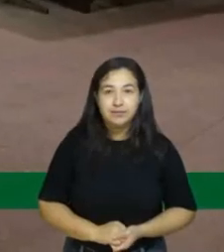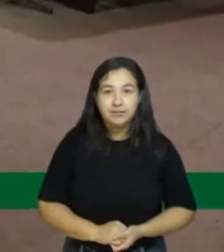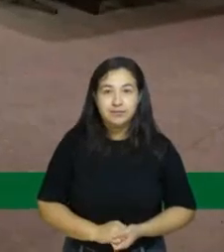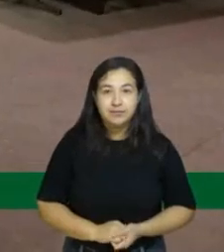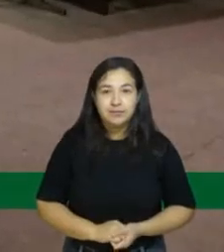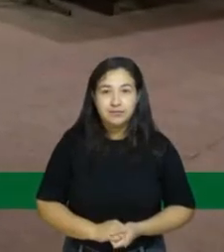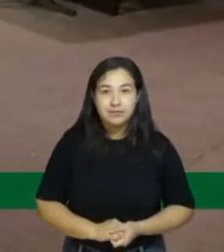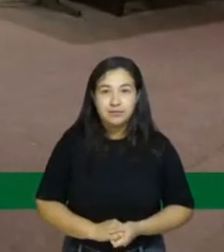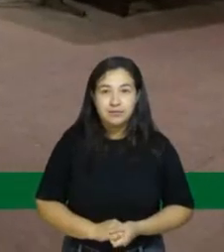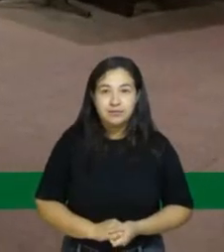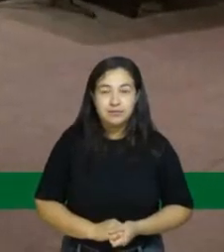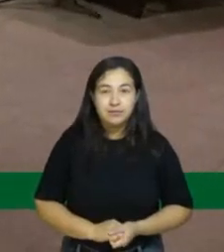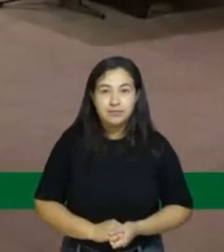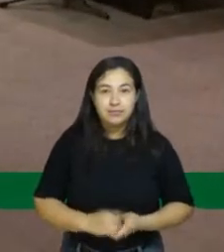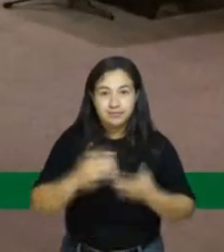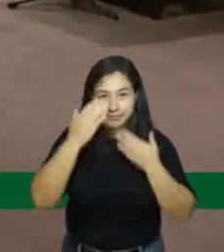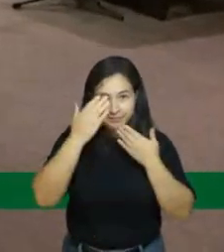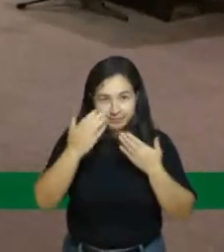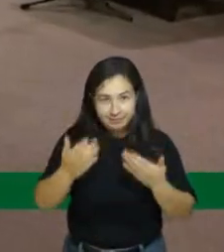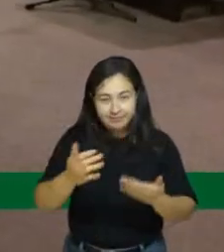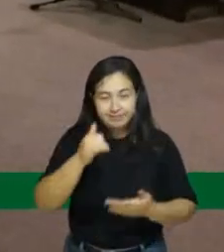obrigada obrigado